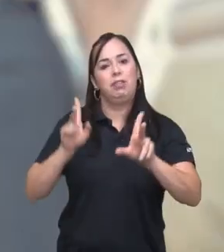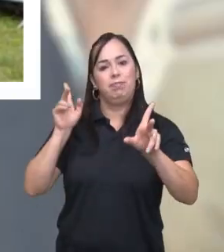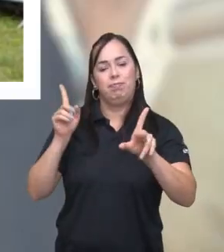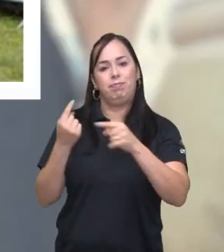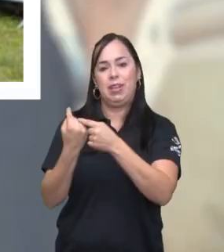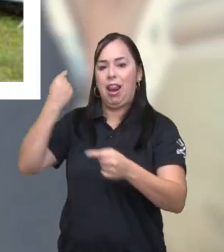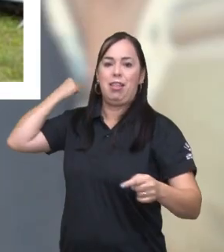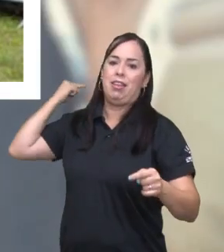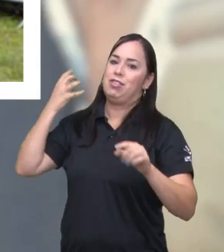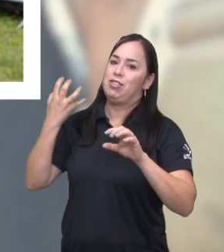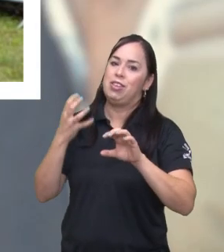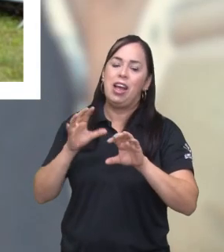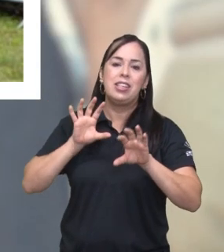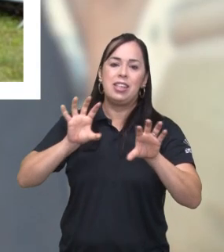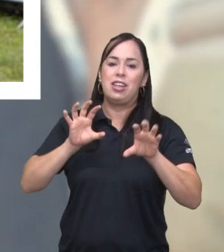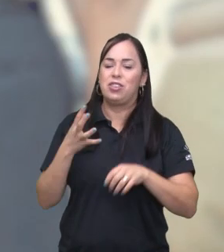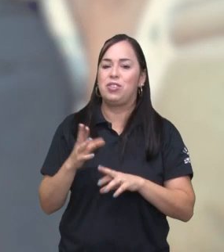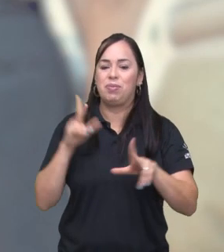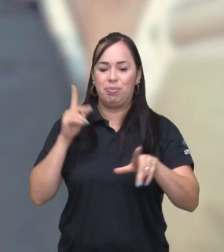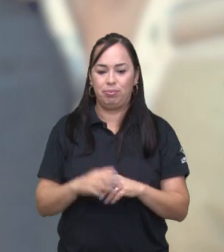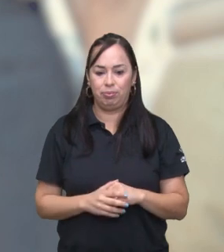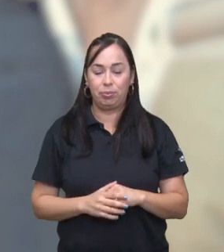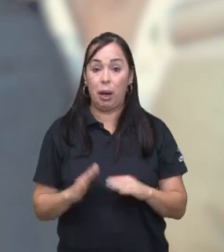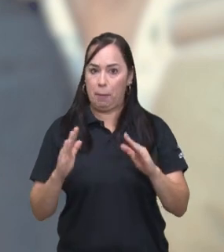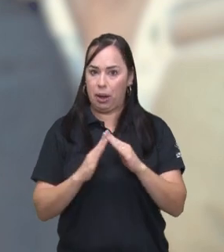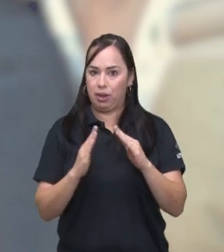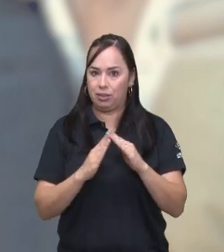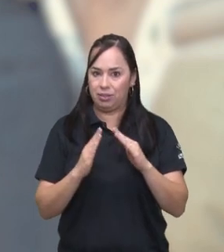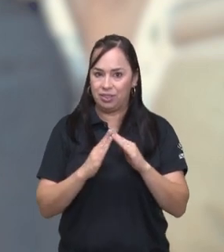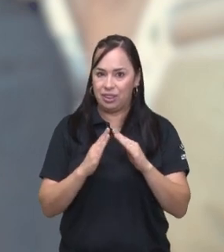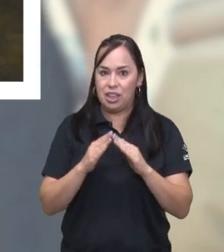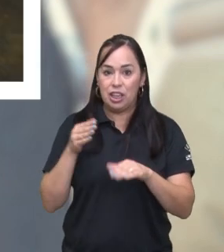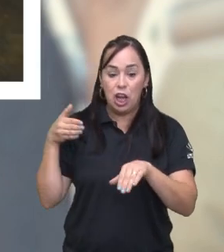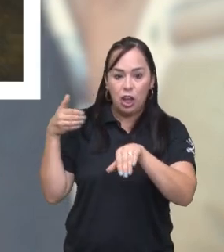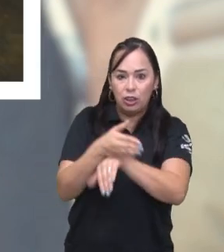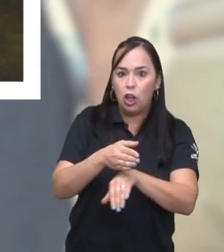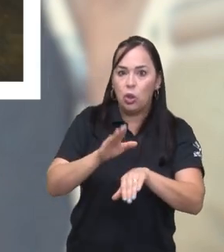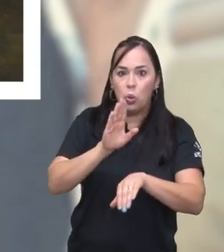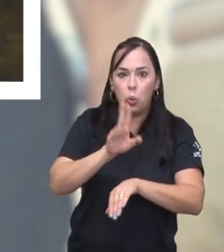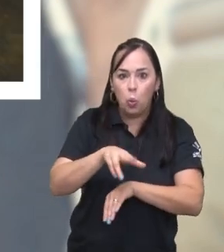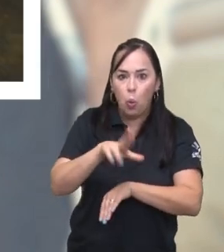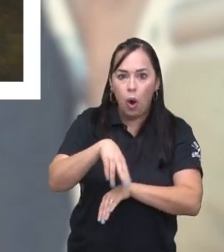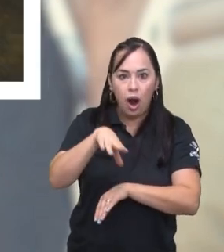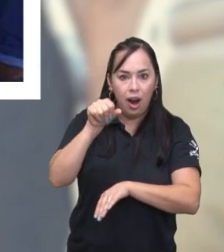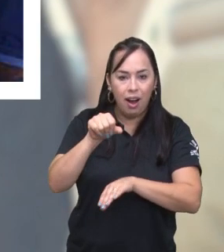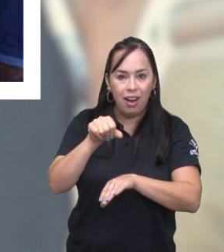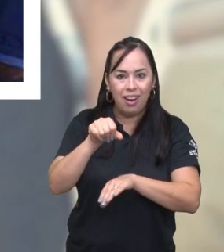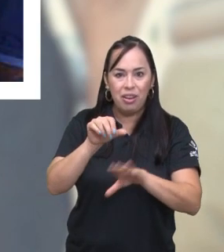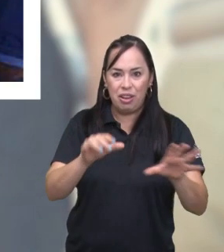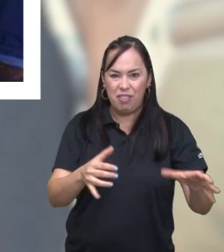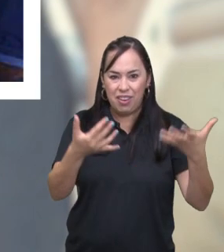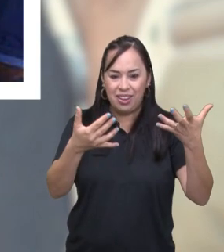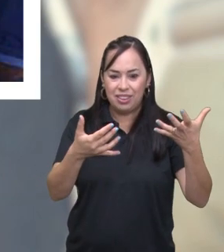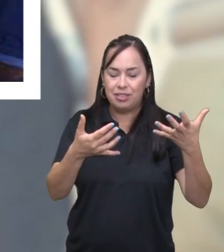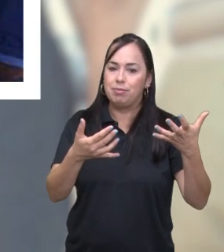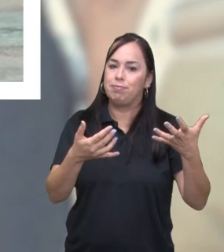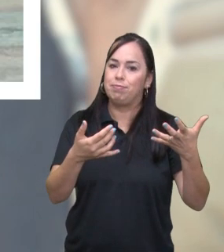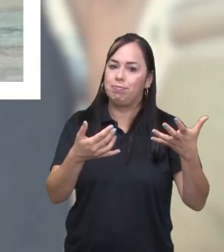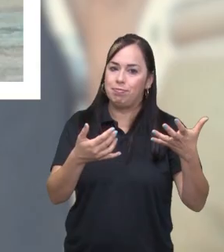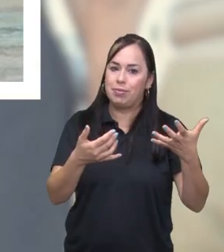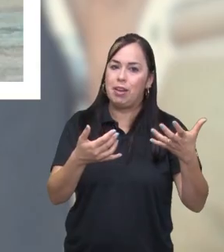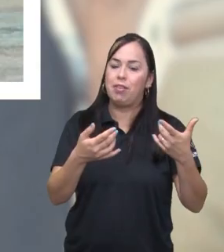diferente. Morador do Novo Horizonte que não participou de alguma festa do 1º de maio vai ter que conviver com as